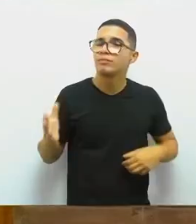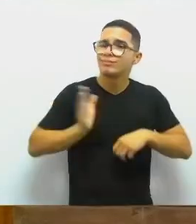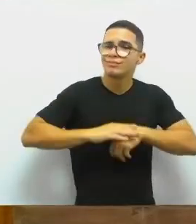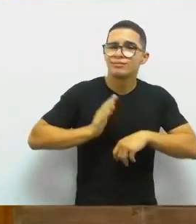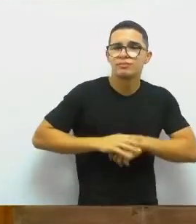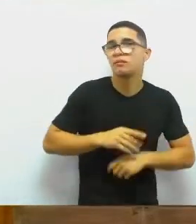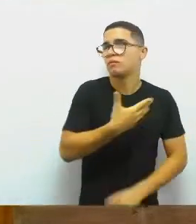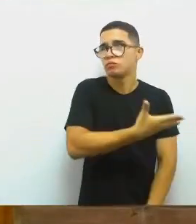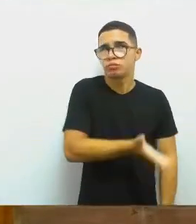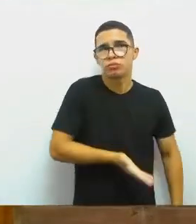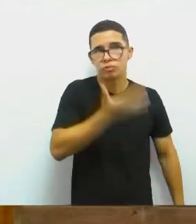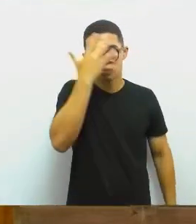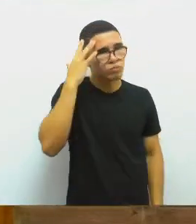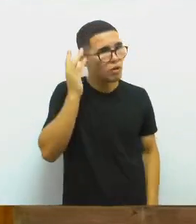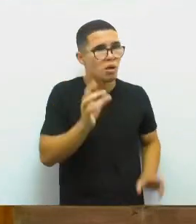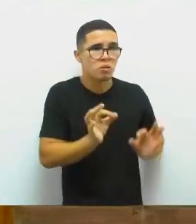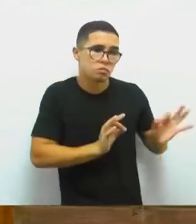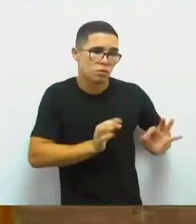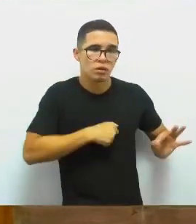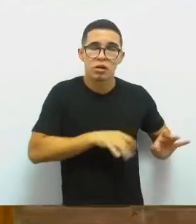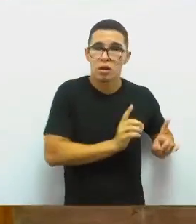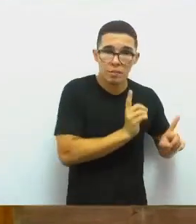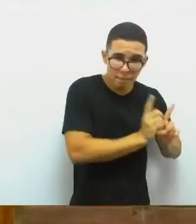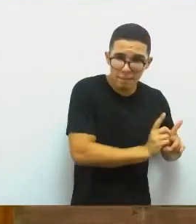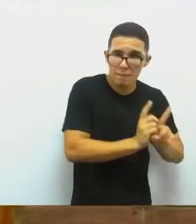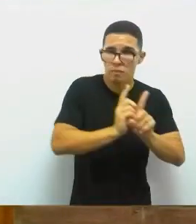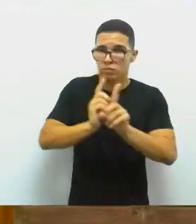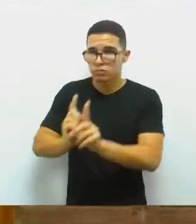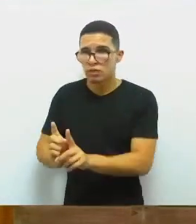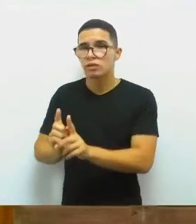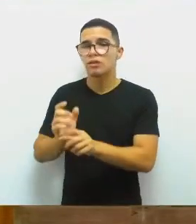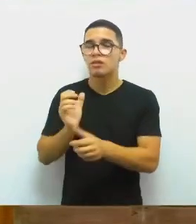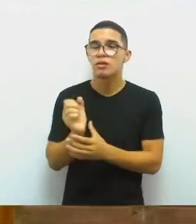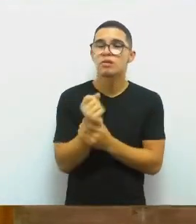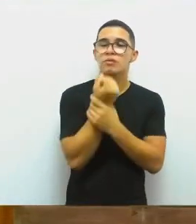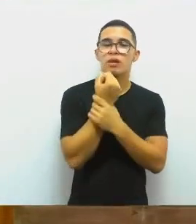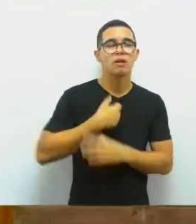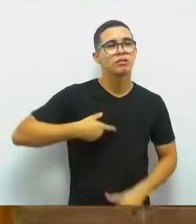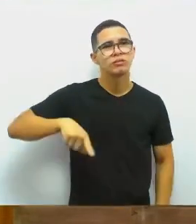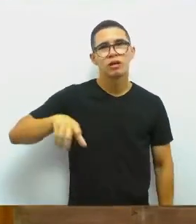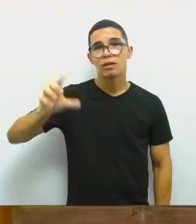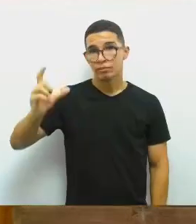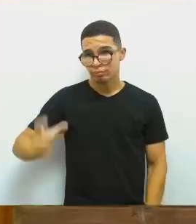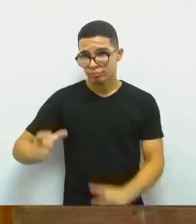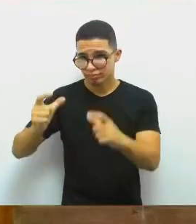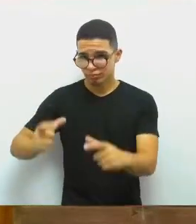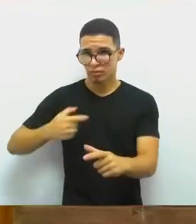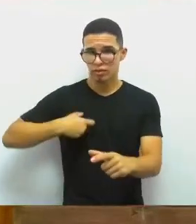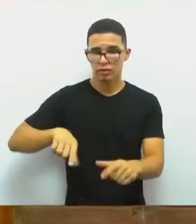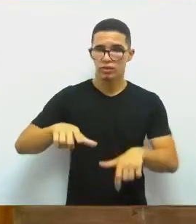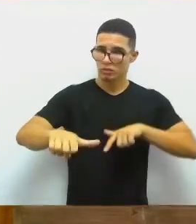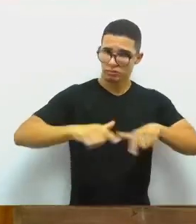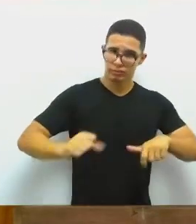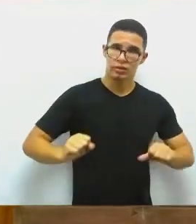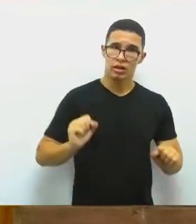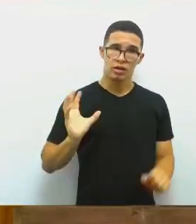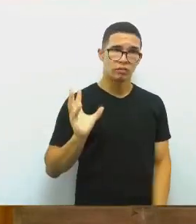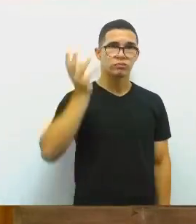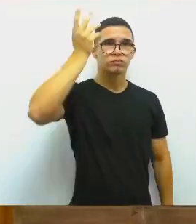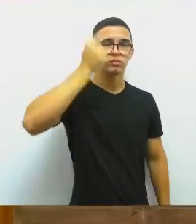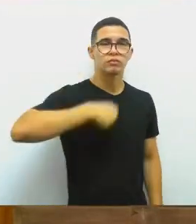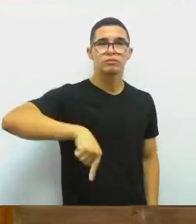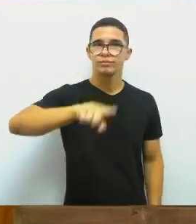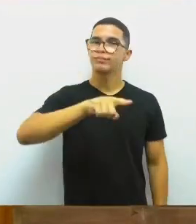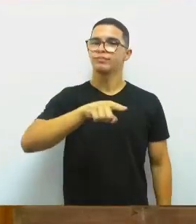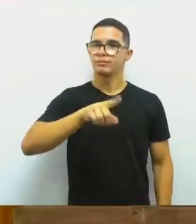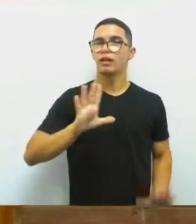pela pessoa, não, não é dar jeitinho, não. É colocar a pessoa com segurança e dizer, ó, é aqui nesse setor que vai resolver o seu